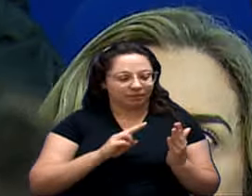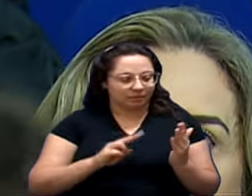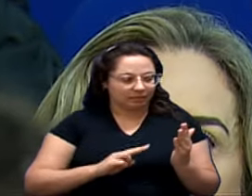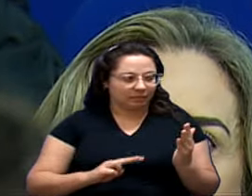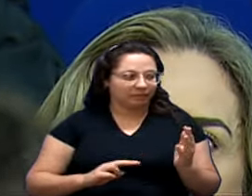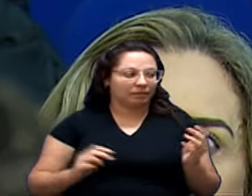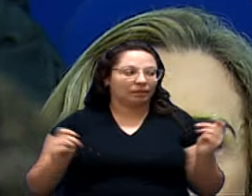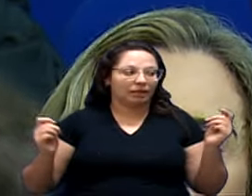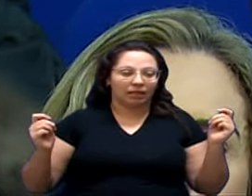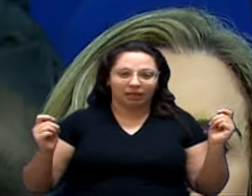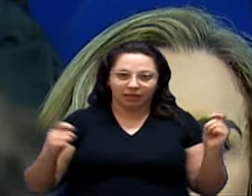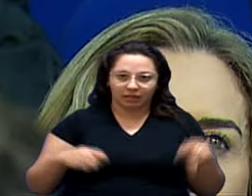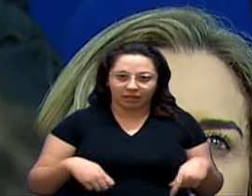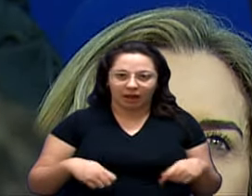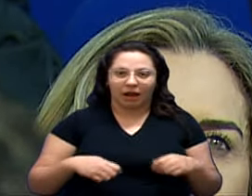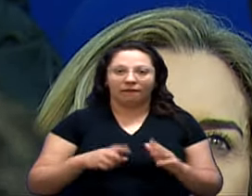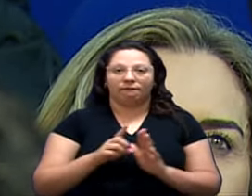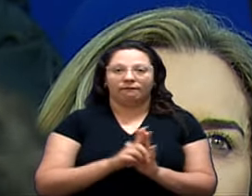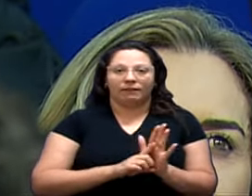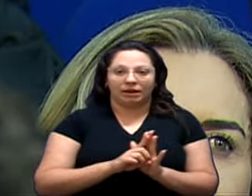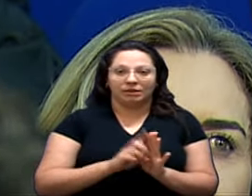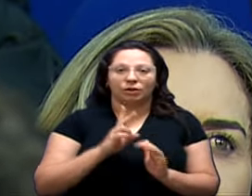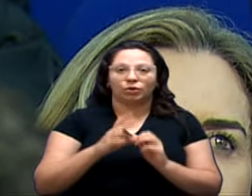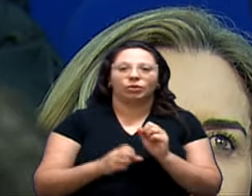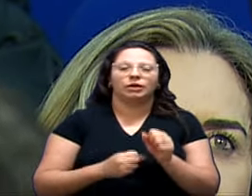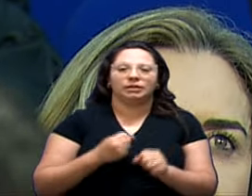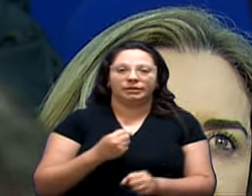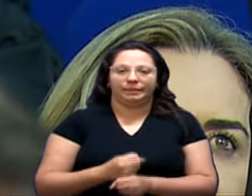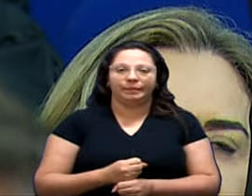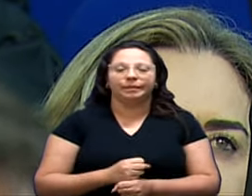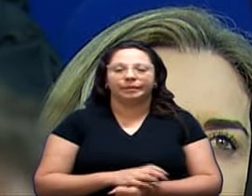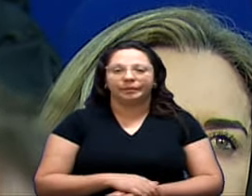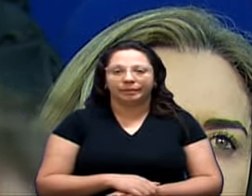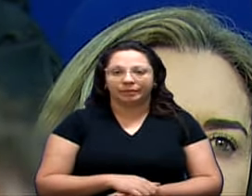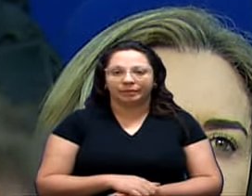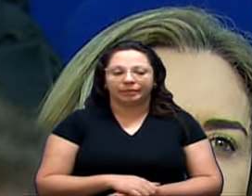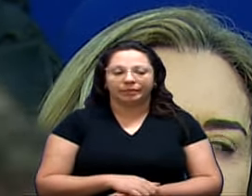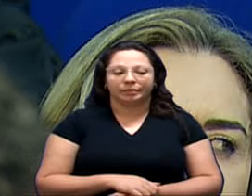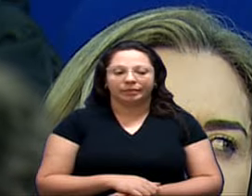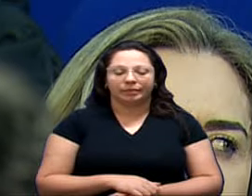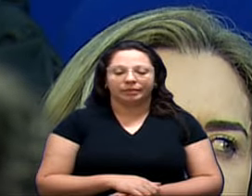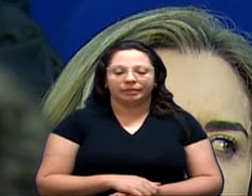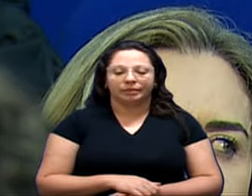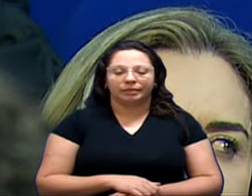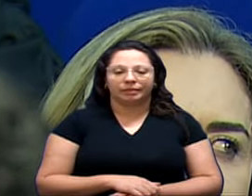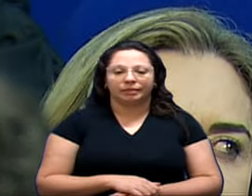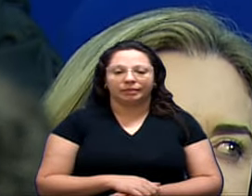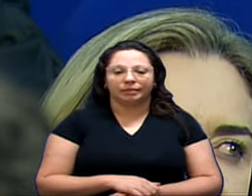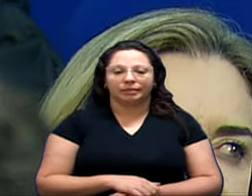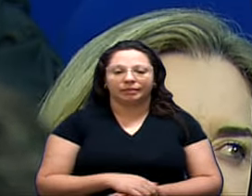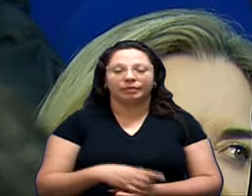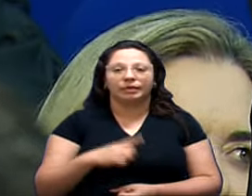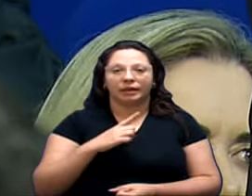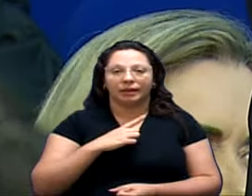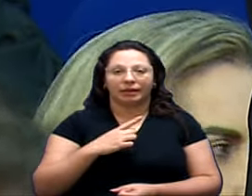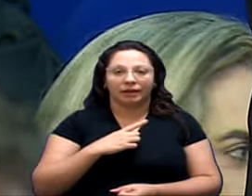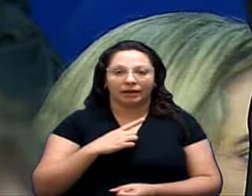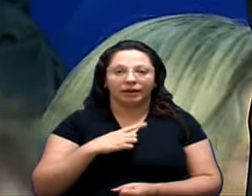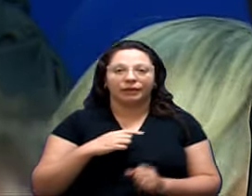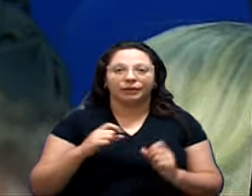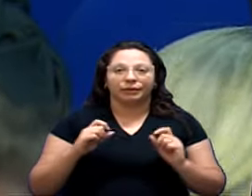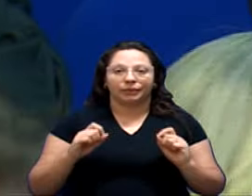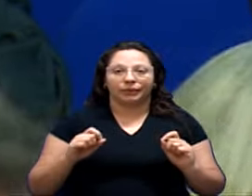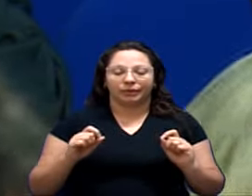deve exigir a avaliação de dois em dois anos tá bom Aí temos uma questão que é o